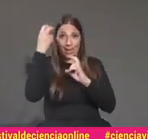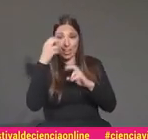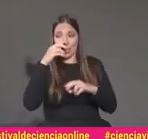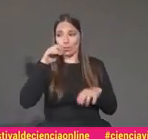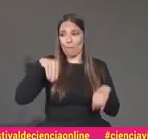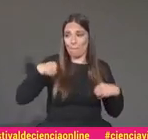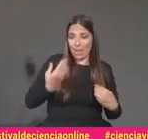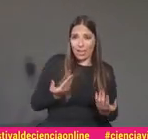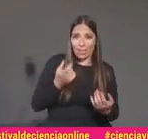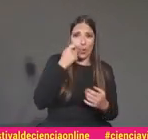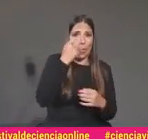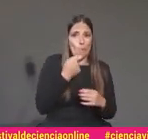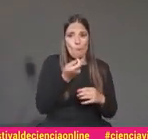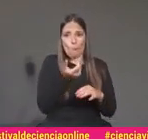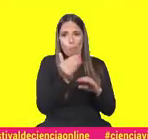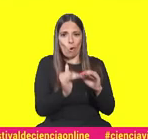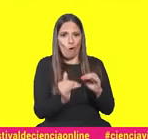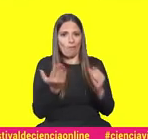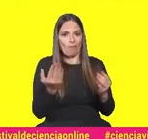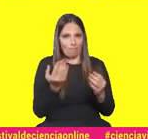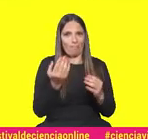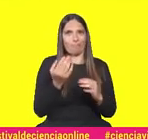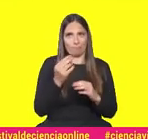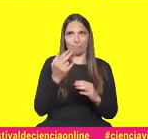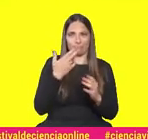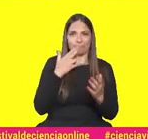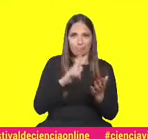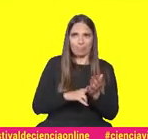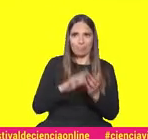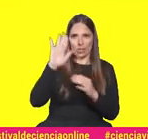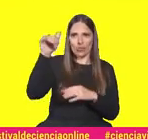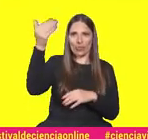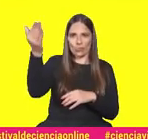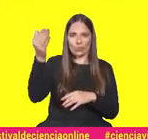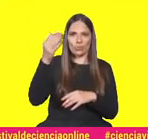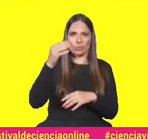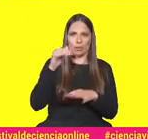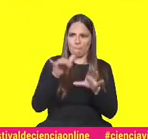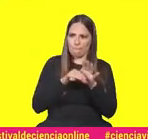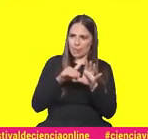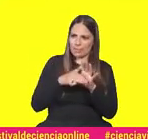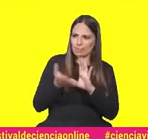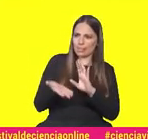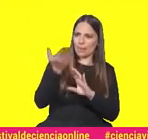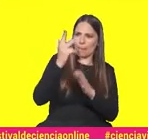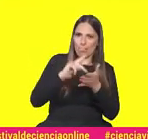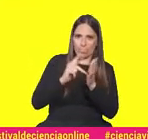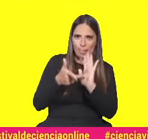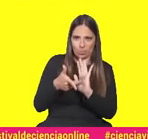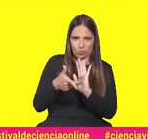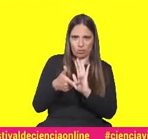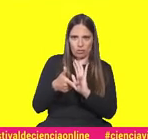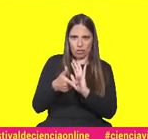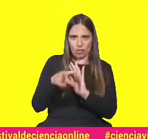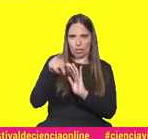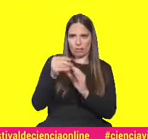que o corpo humano. Foi uma história incrível, na verdade. Mas sim, no futuro vamos ter uma maior participação da tecnologia